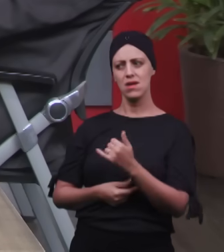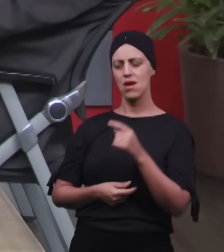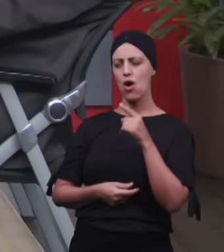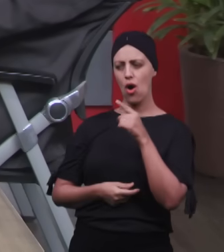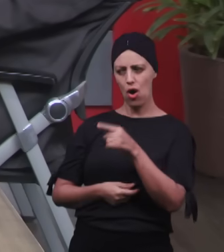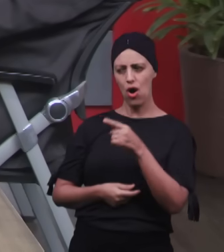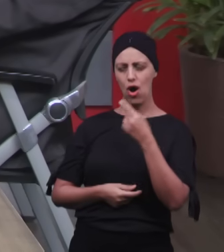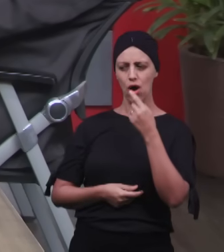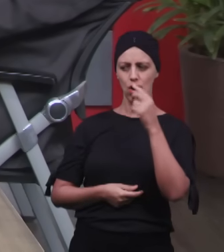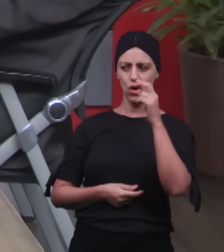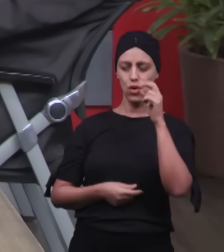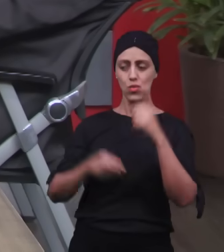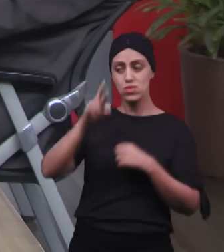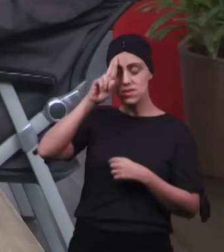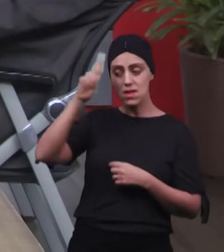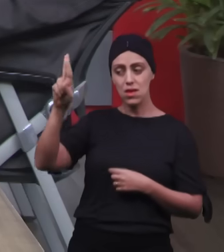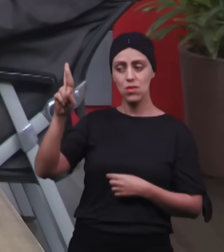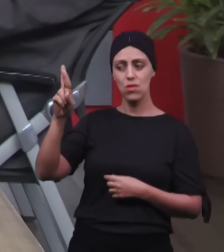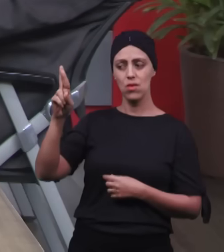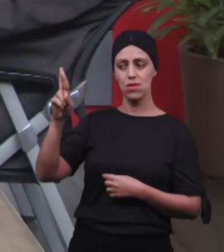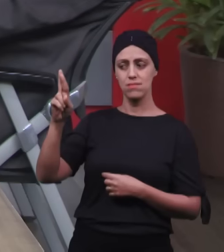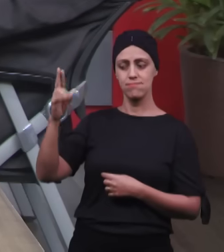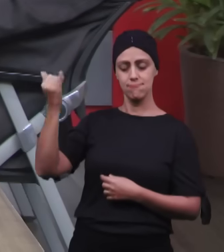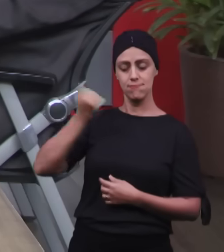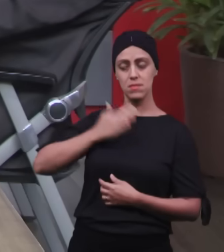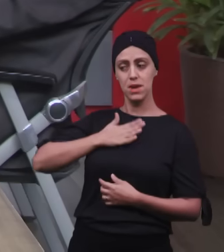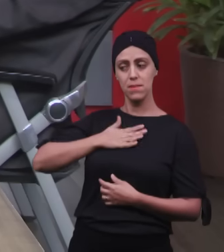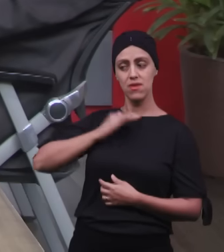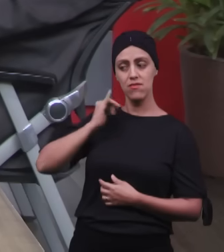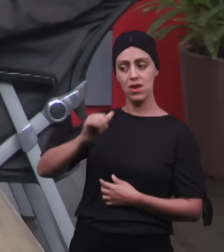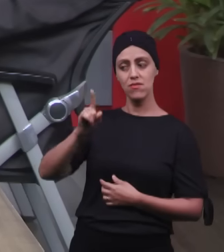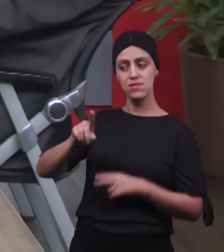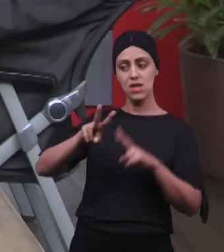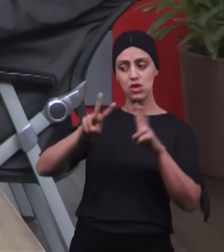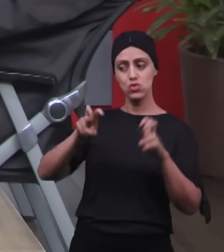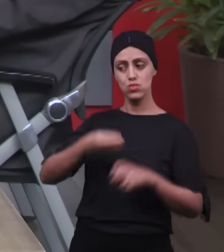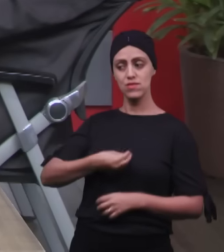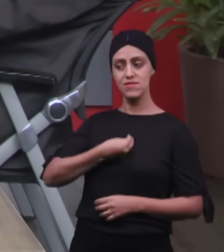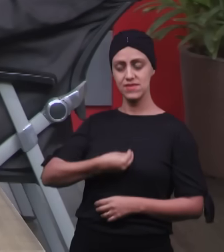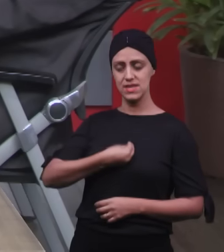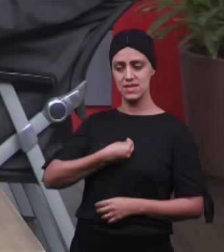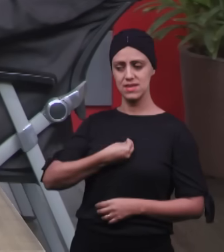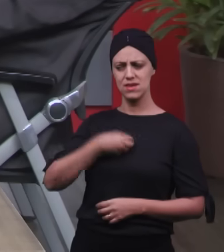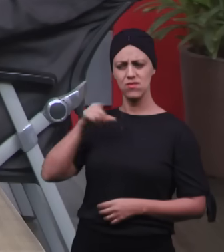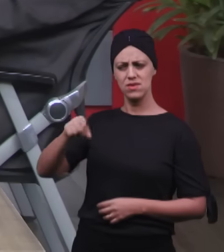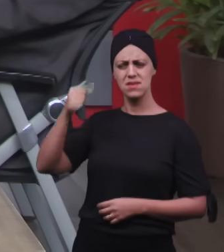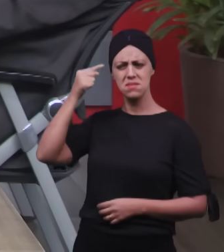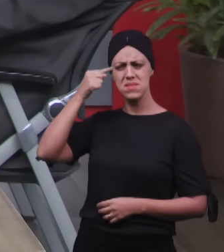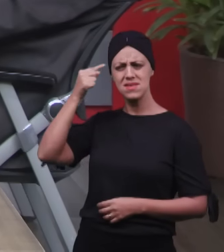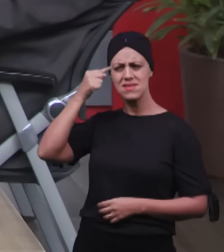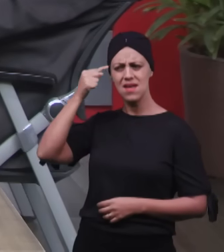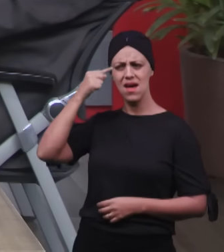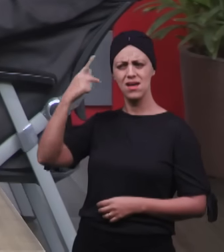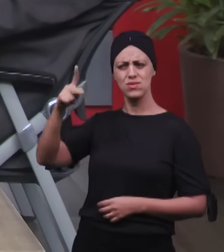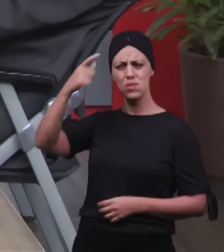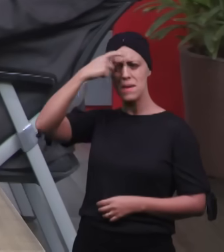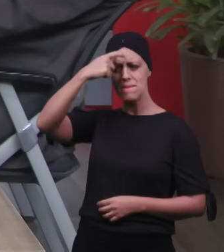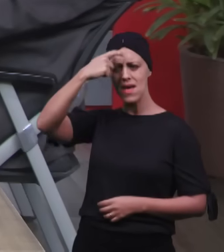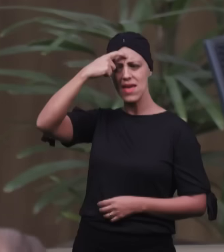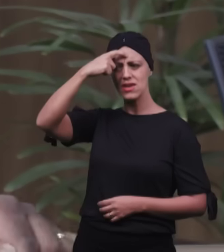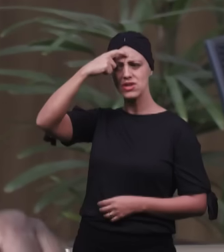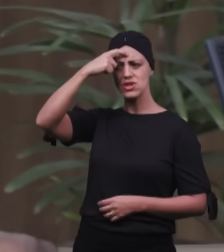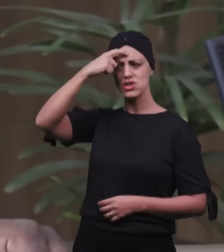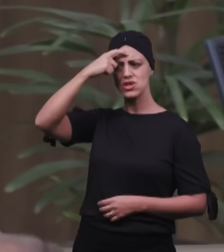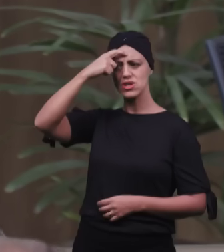o senhor está nos orientando que te dá uma palavra de vida esse pensamento que você tem